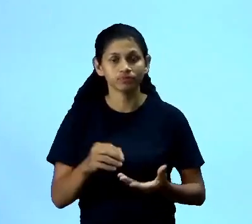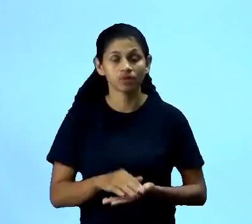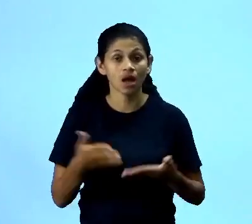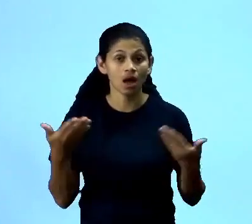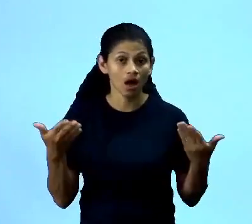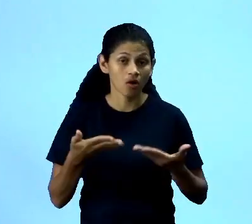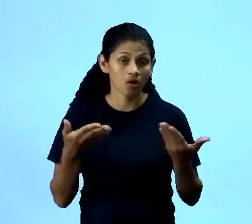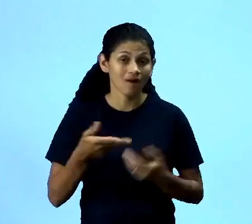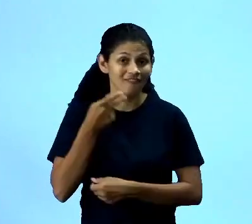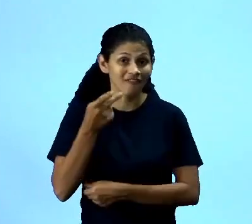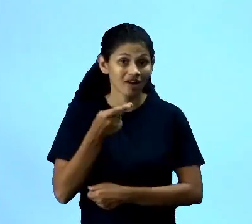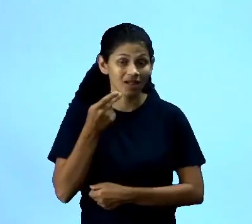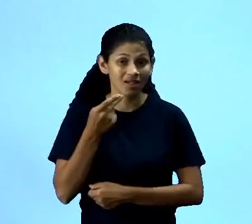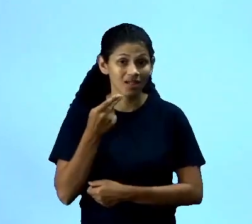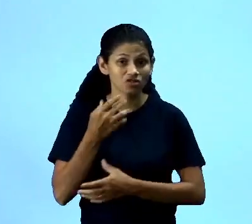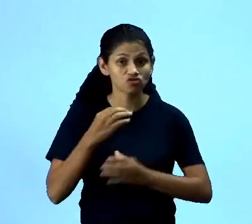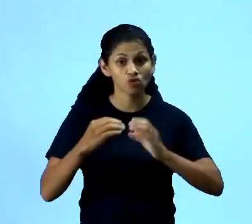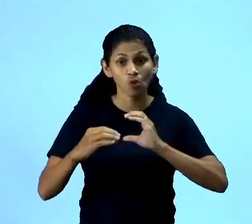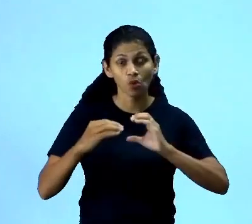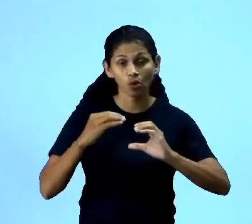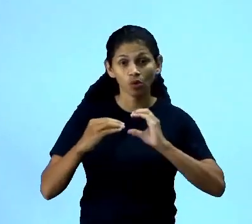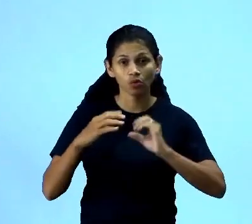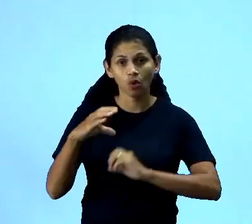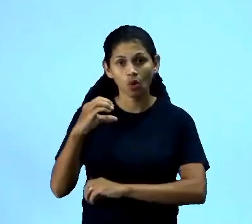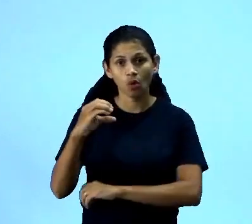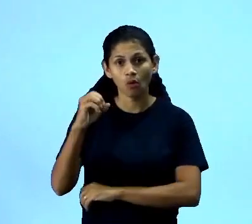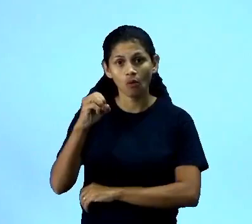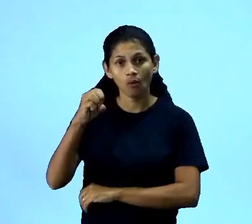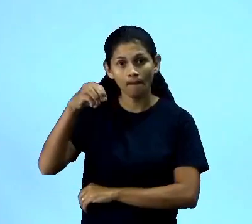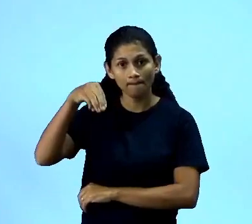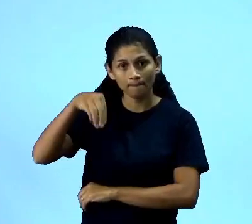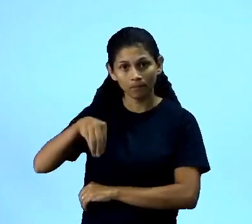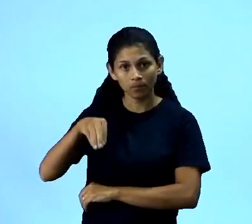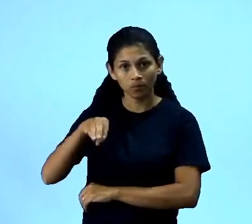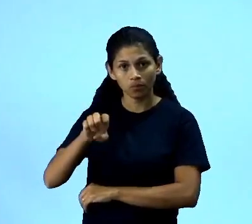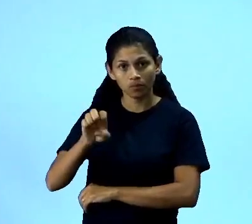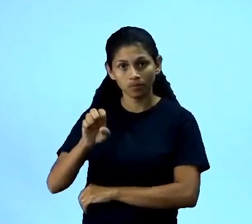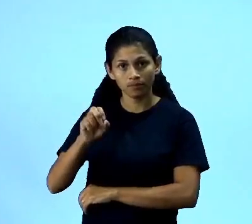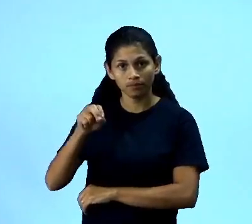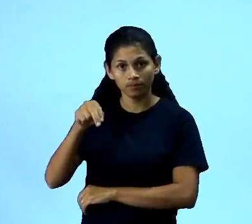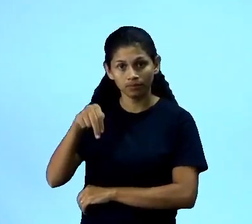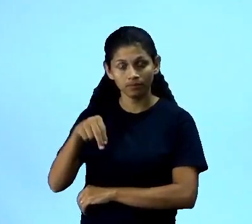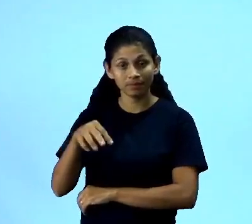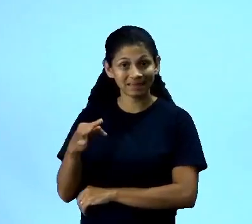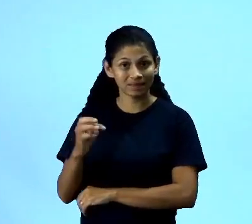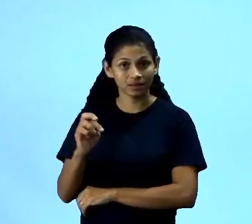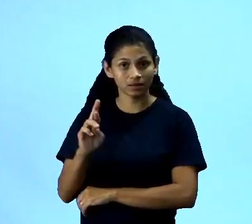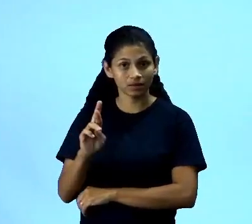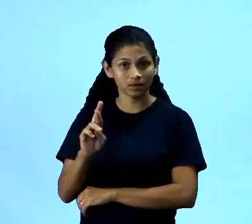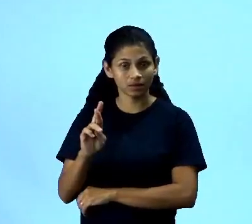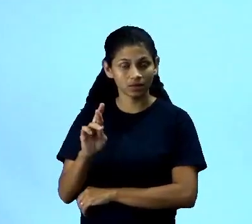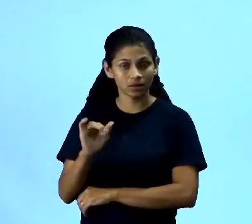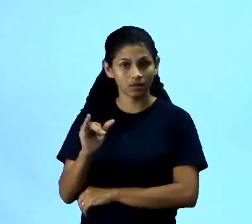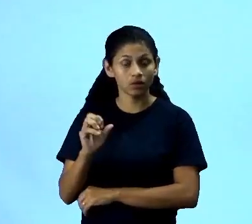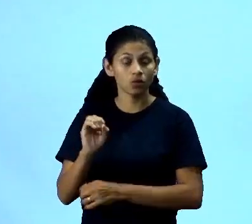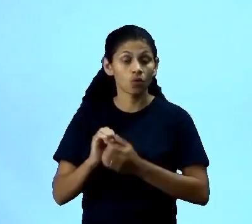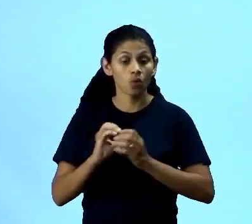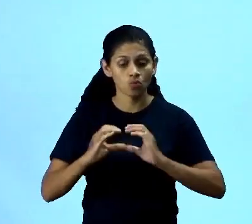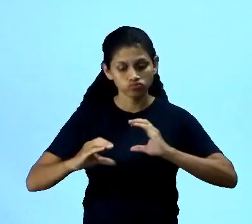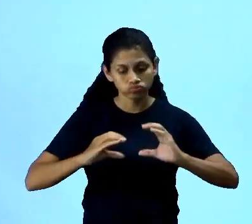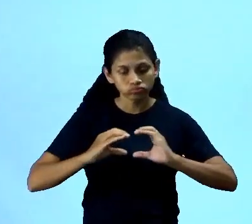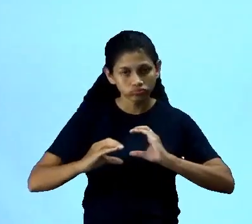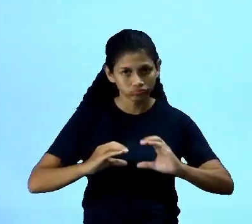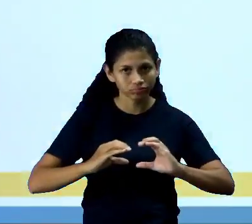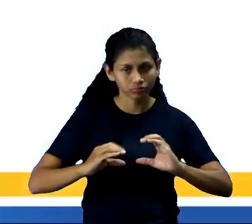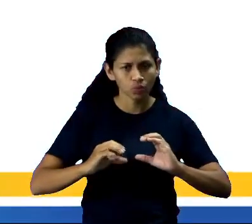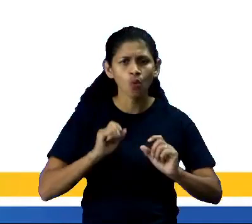sobre comentário de ordem estética, porque nosso tema é compartilhamento de leituras e comentários de ordem estética.